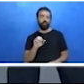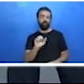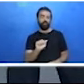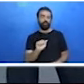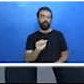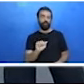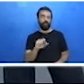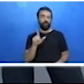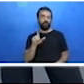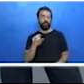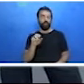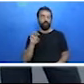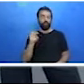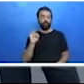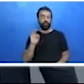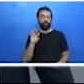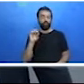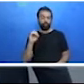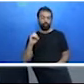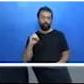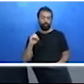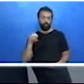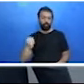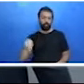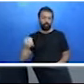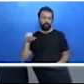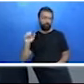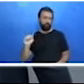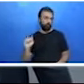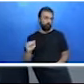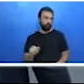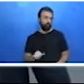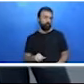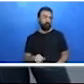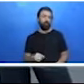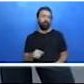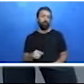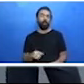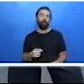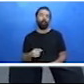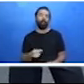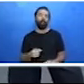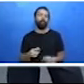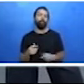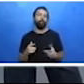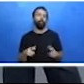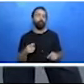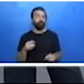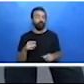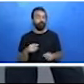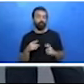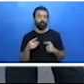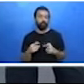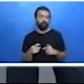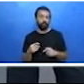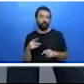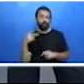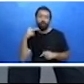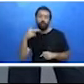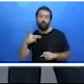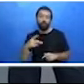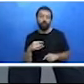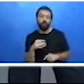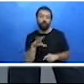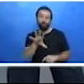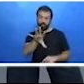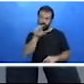palavra, professora? É, chamar a palavra. Como se você estivesse chamando uma pessoa. Tá? A sílaba que você demorar